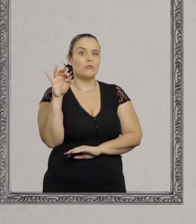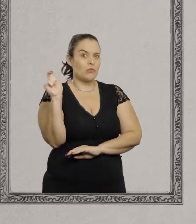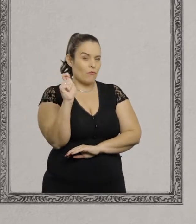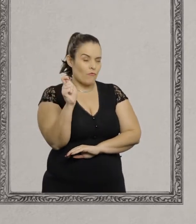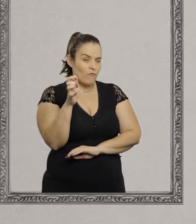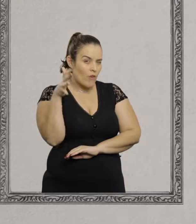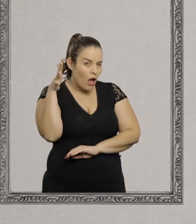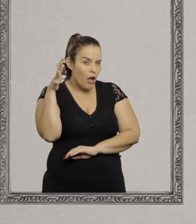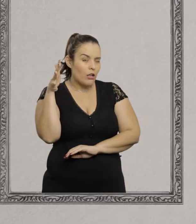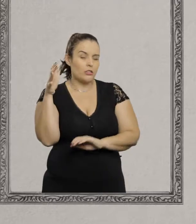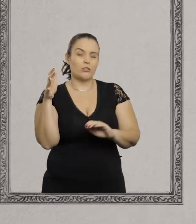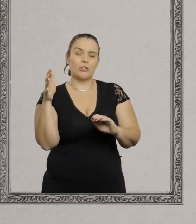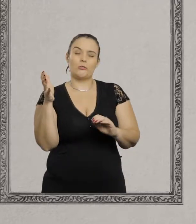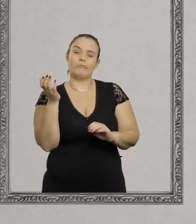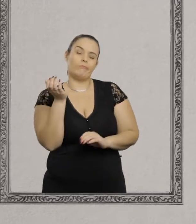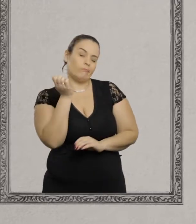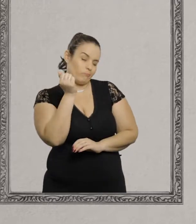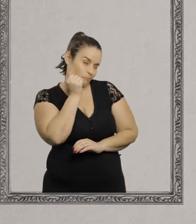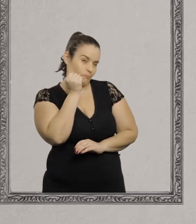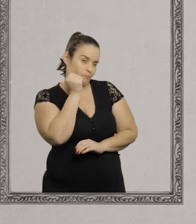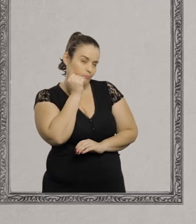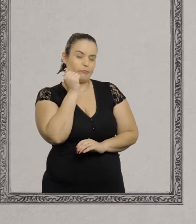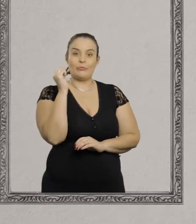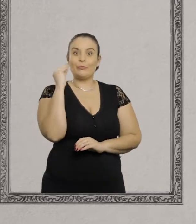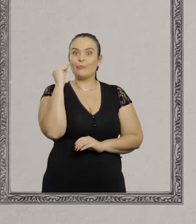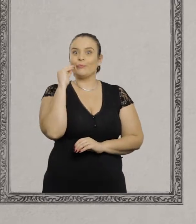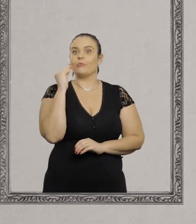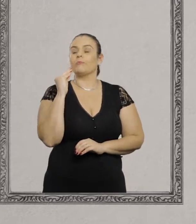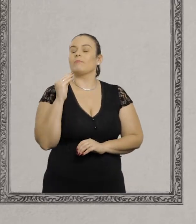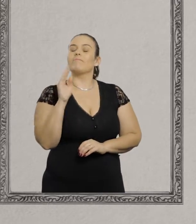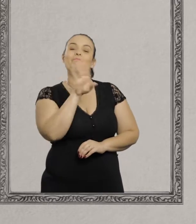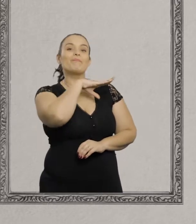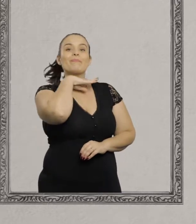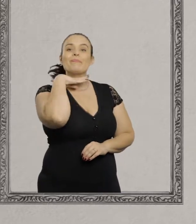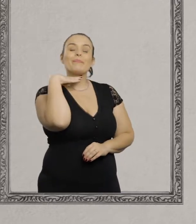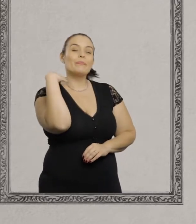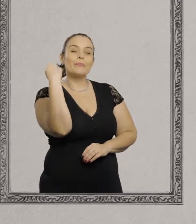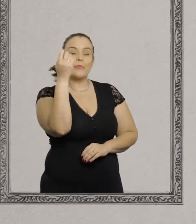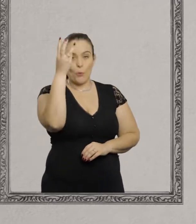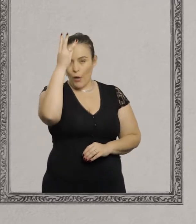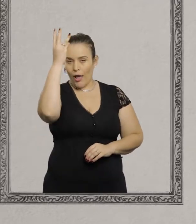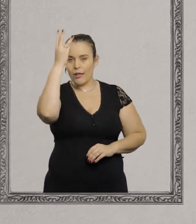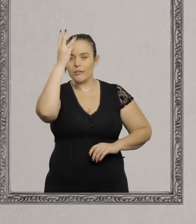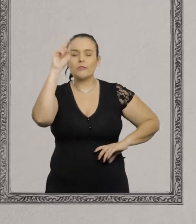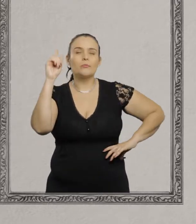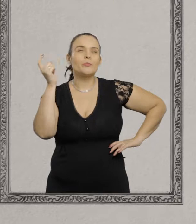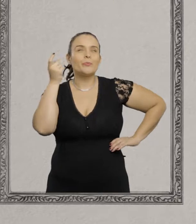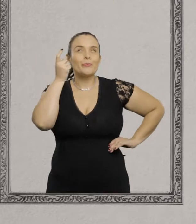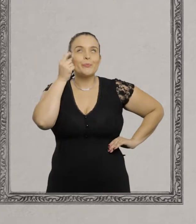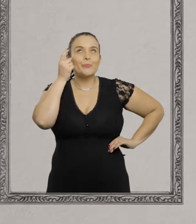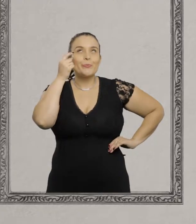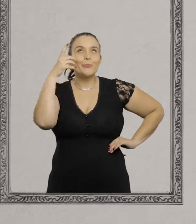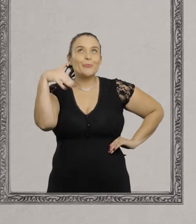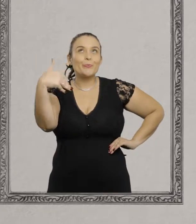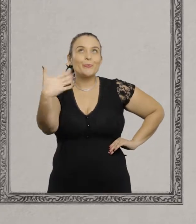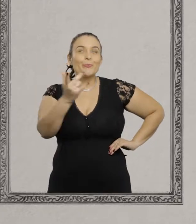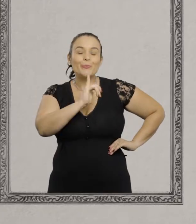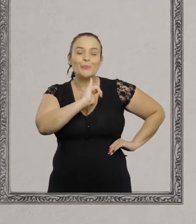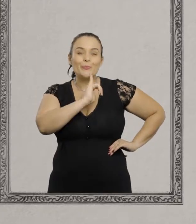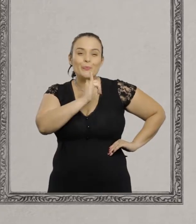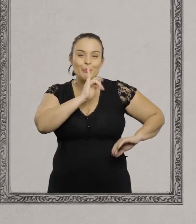Sininho e algumas fadas bandidas tentaram matar a Wendy. Qual dessas aventuras vou escolher para